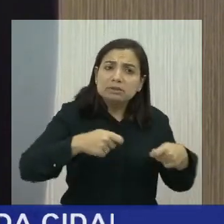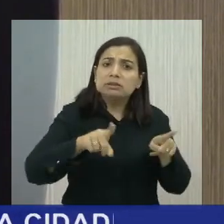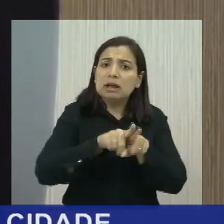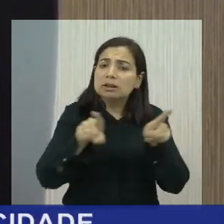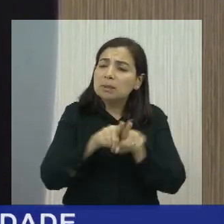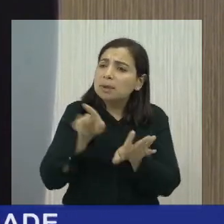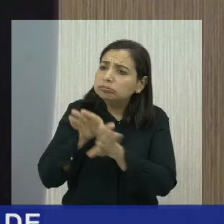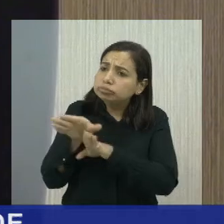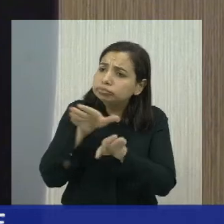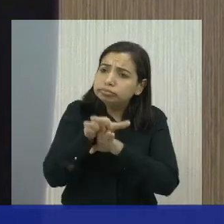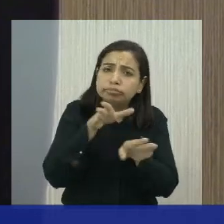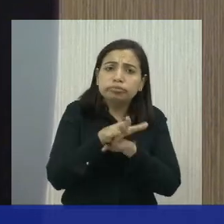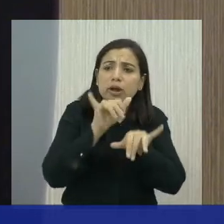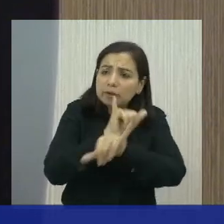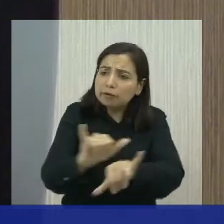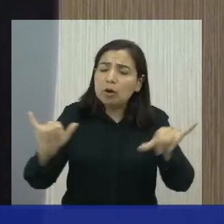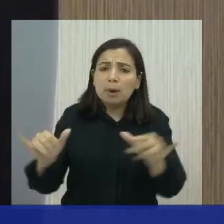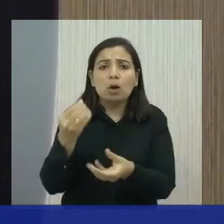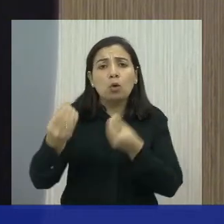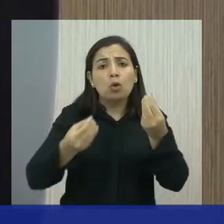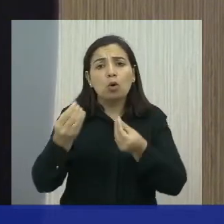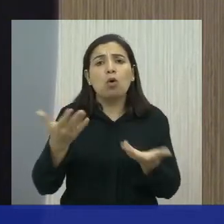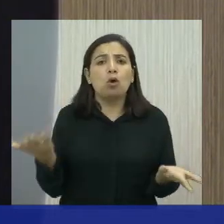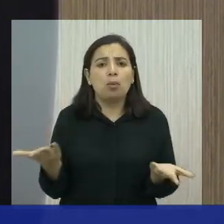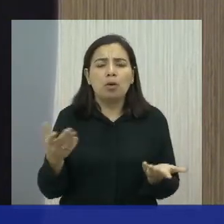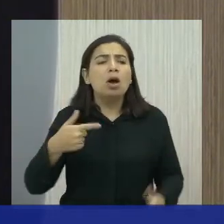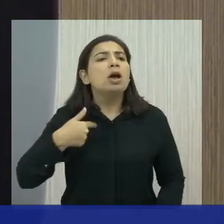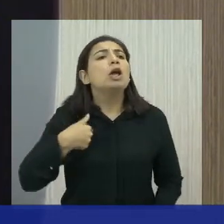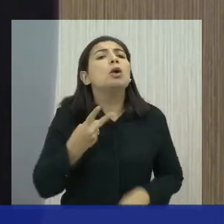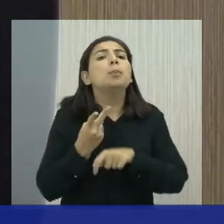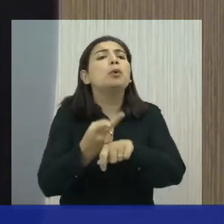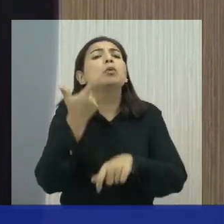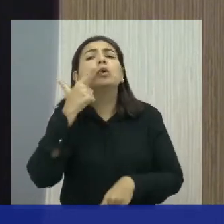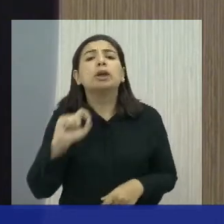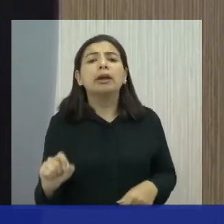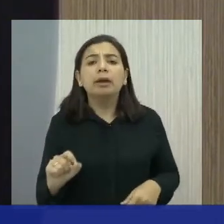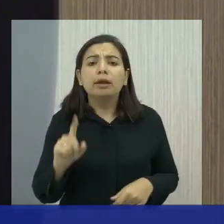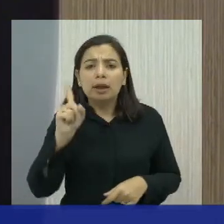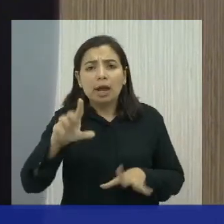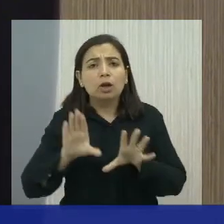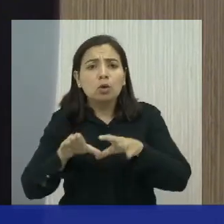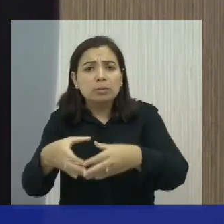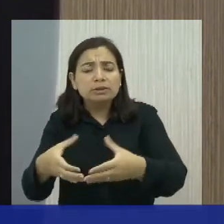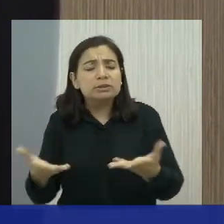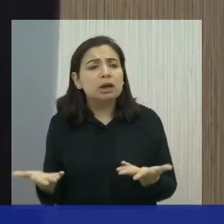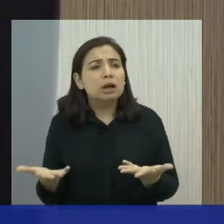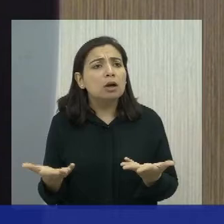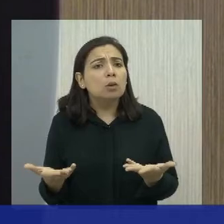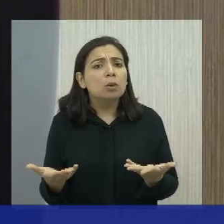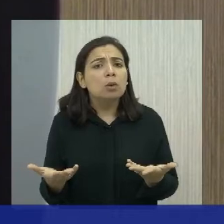como proceder. Eu procuro quem? Eu procuro a comissão? De que forma?